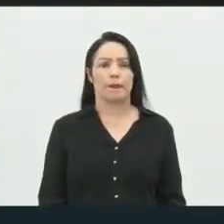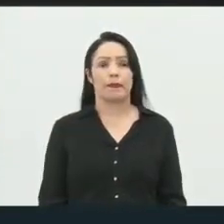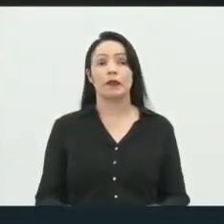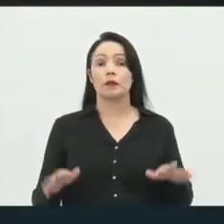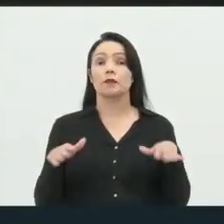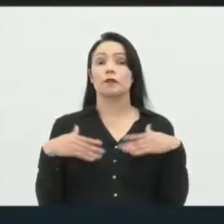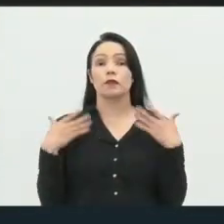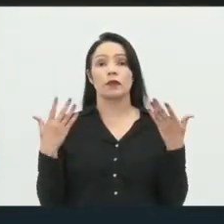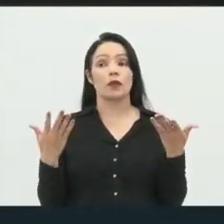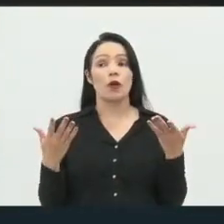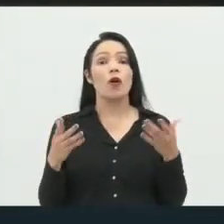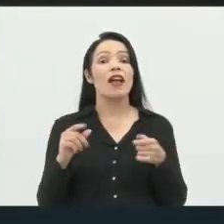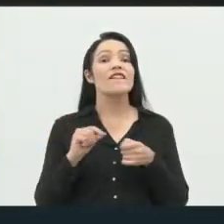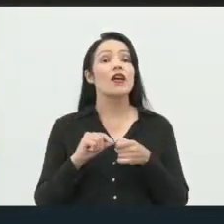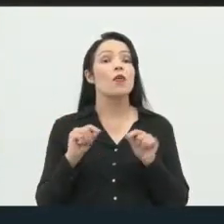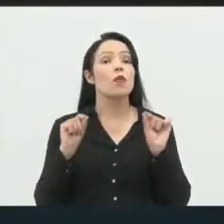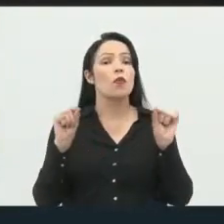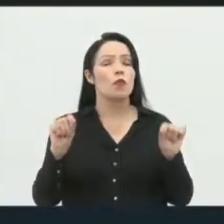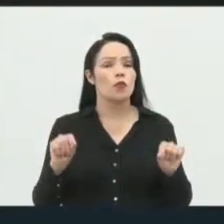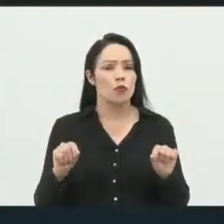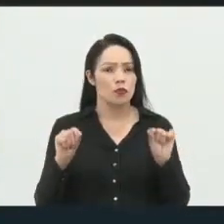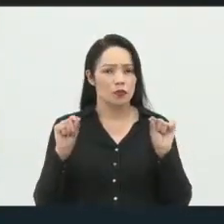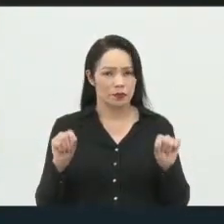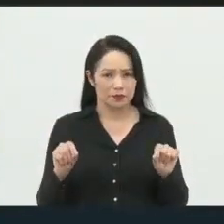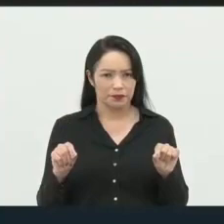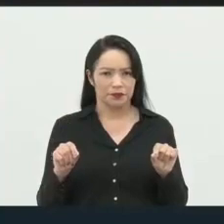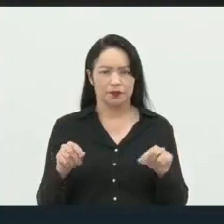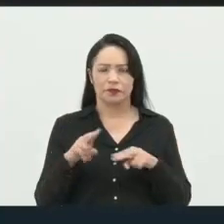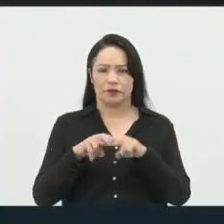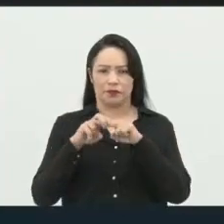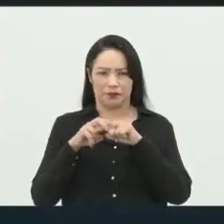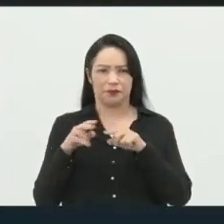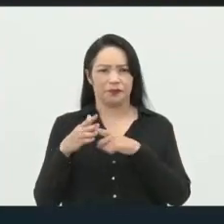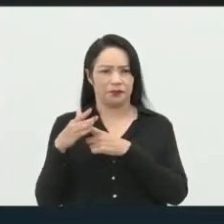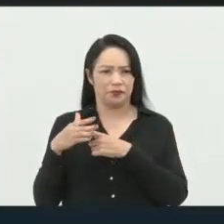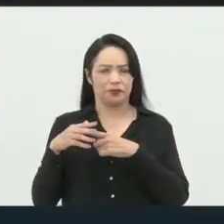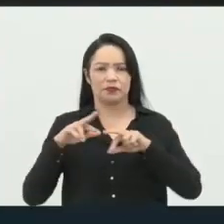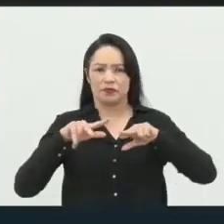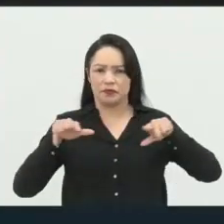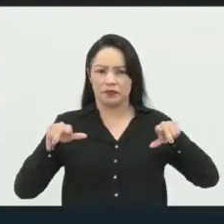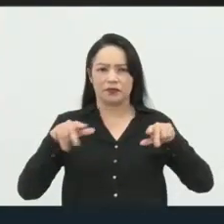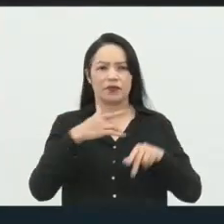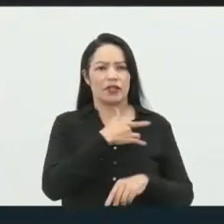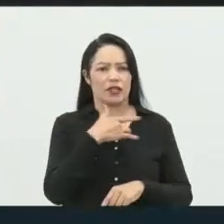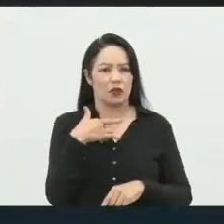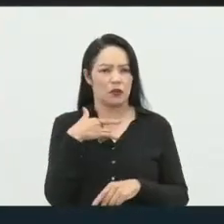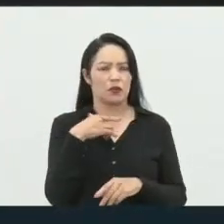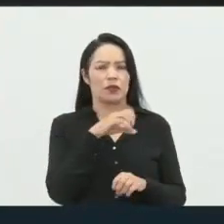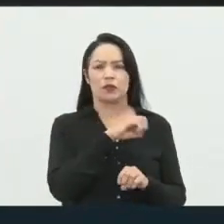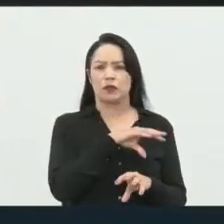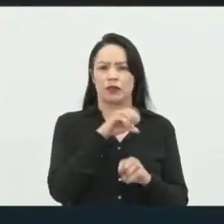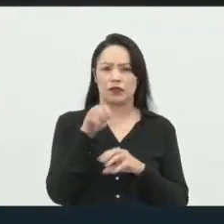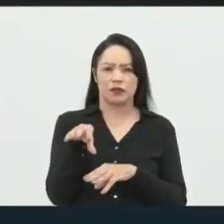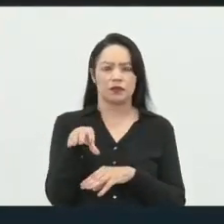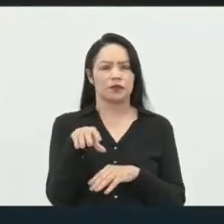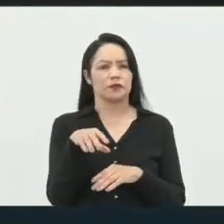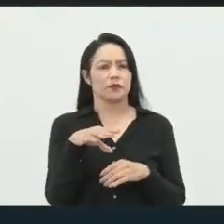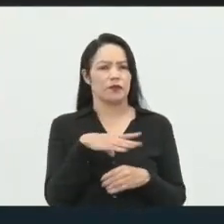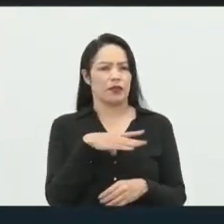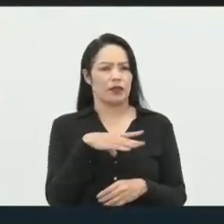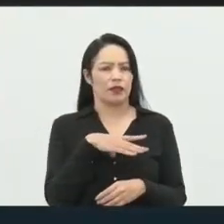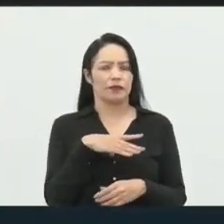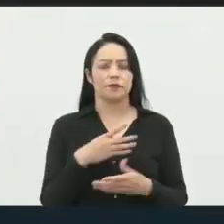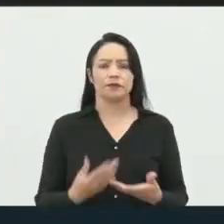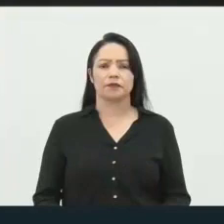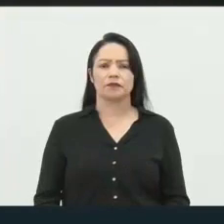providência que foi tomada Por conta desses equipamentos de saúde os equipamentos da educação da cidade que não tem avcb por